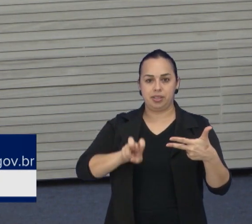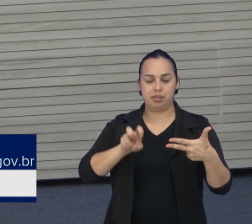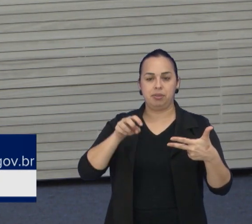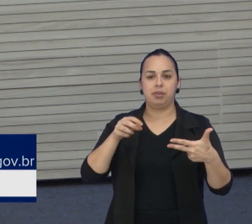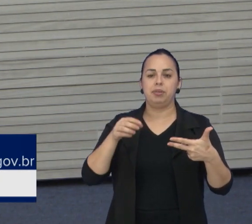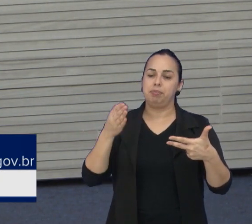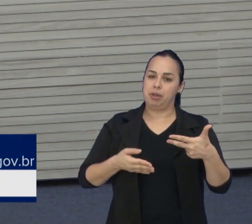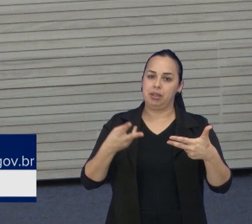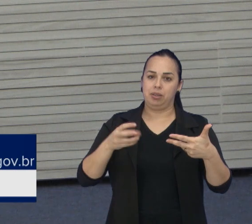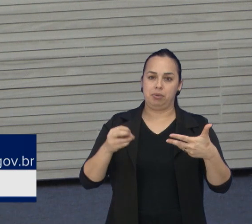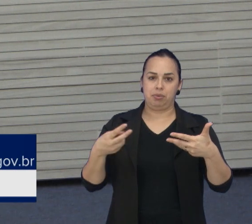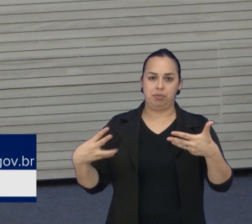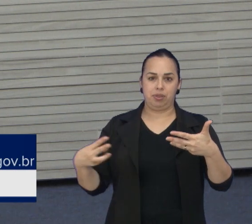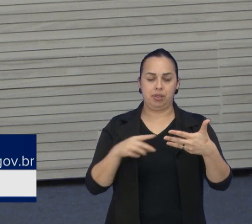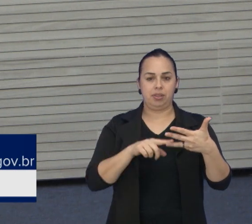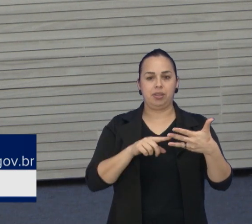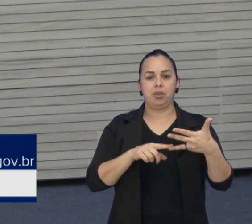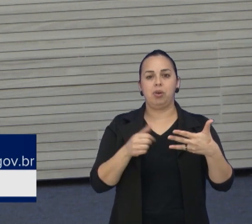11335/2023, processo